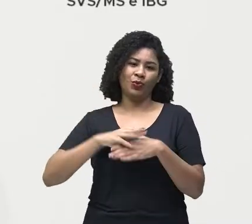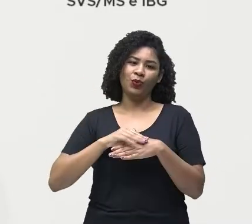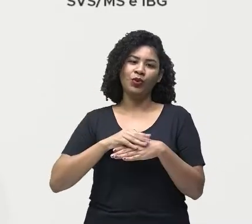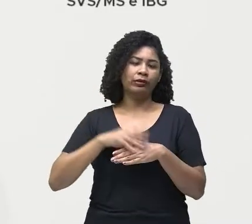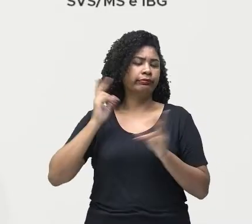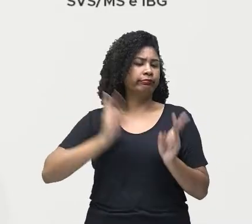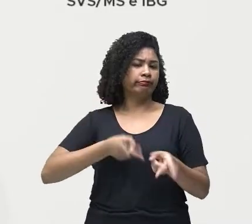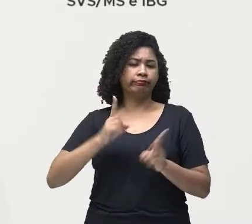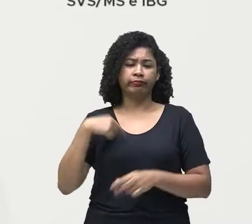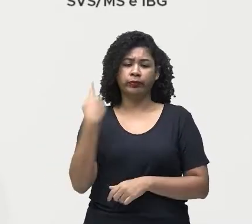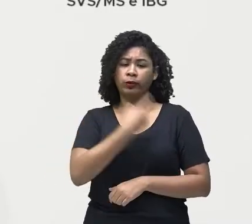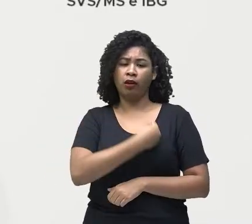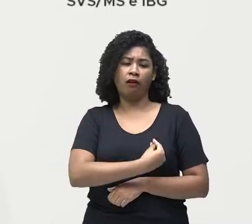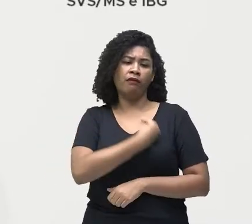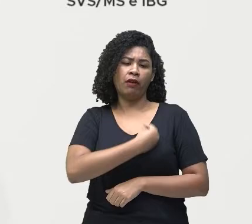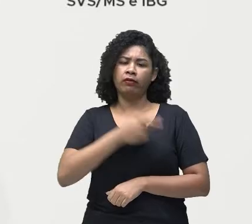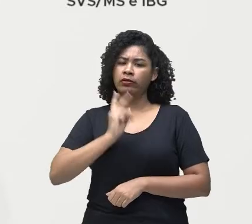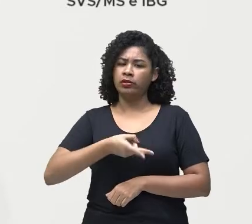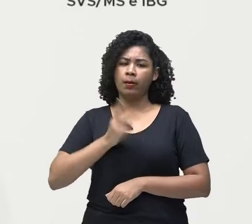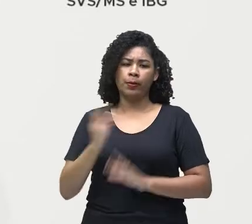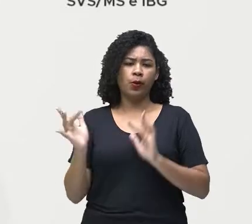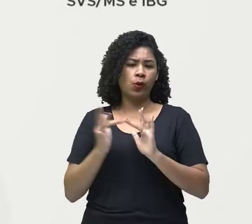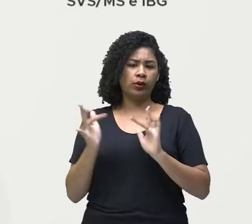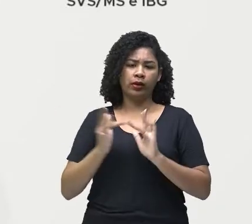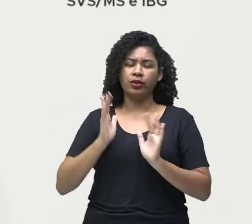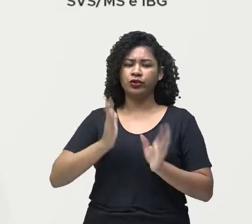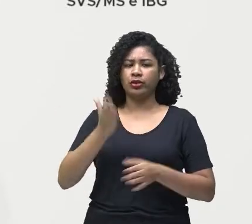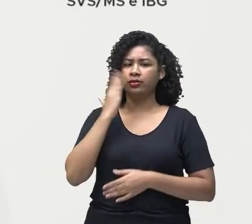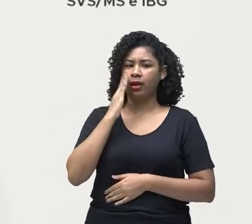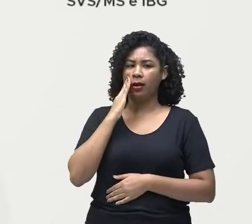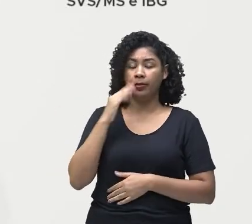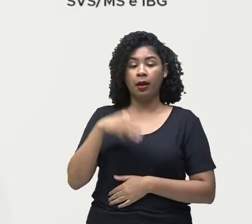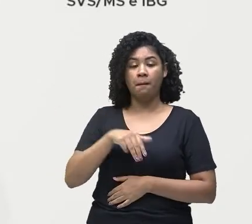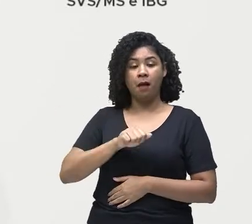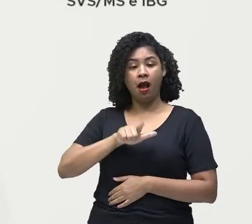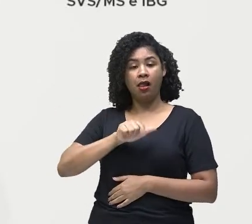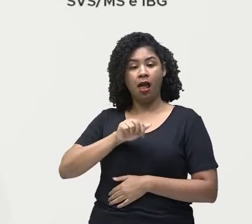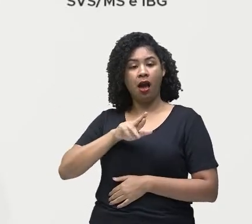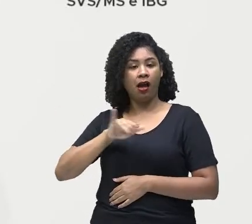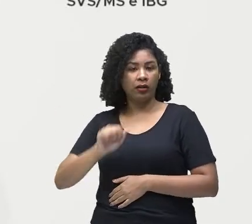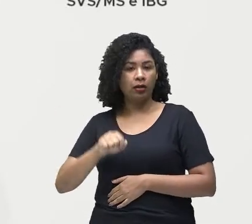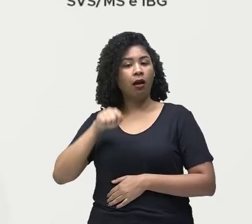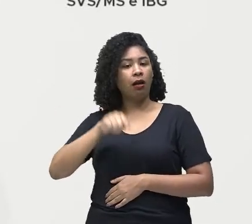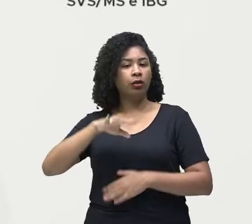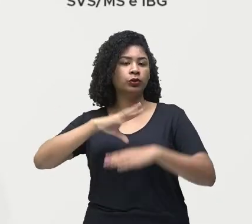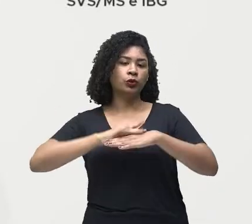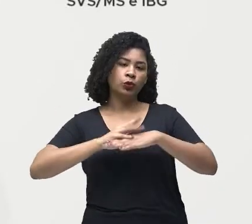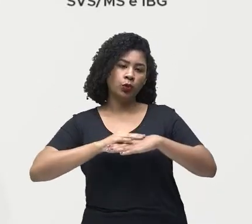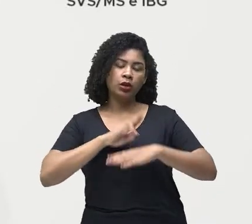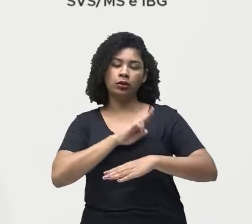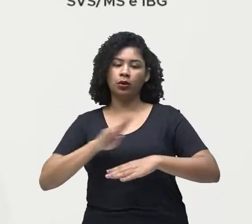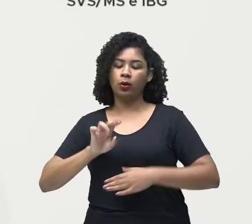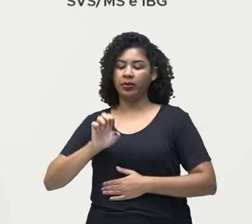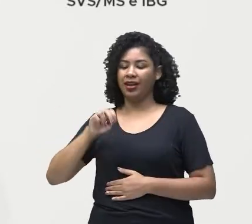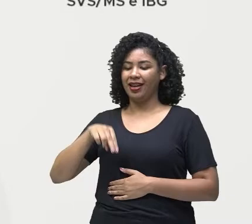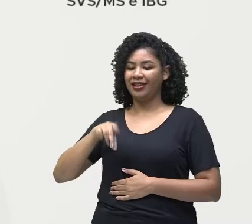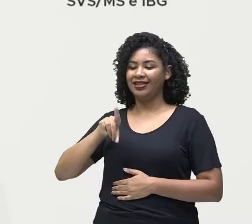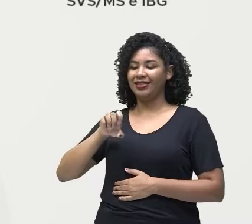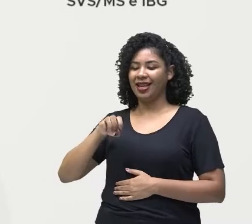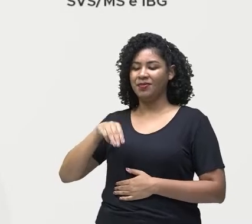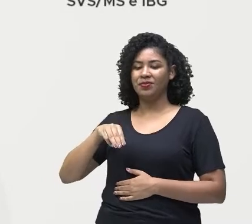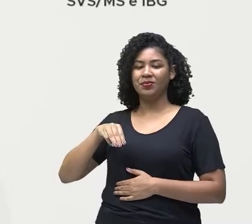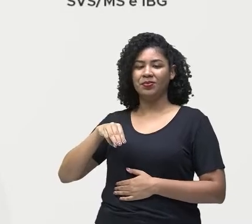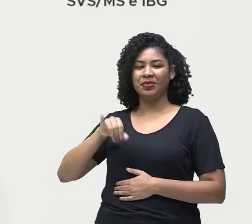já convivemos com ela. Então, a malária é um exemplo de doença endêmica. Observem que